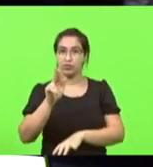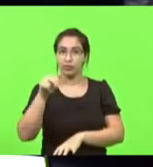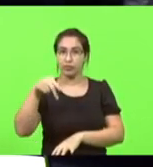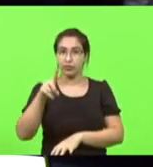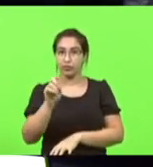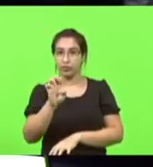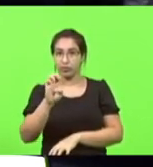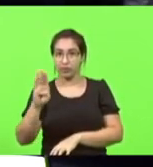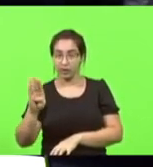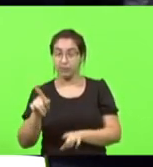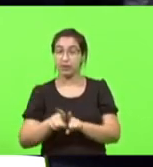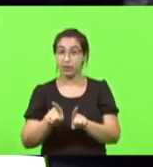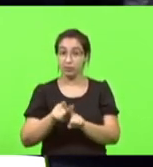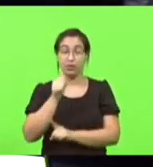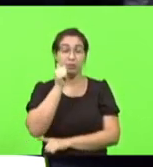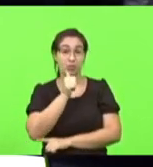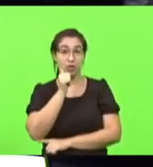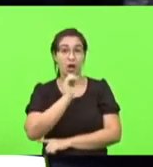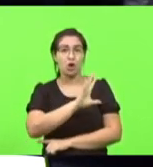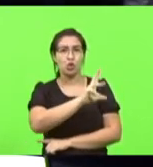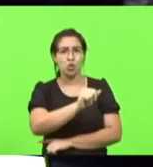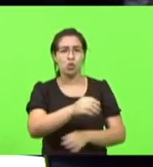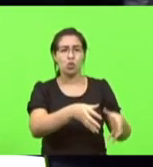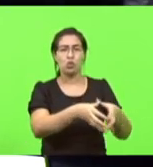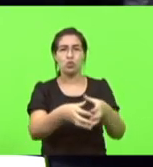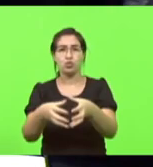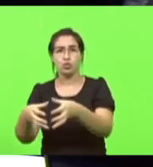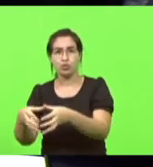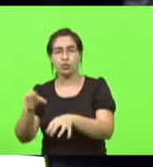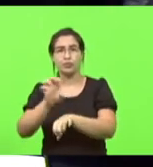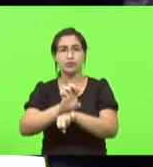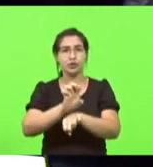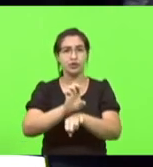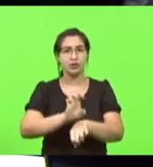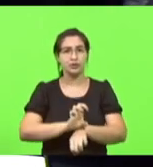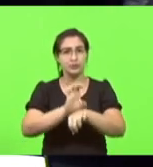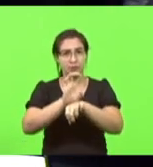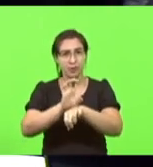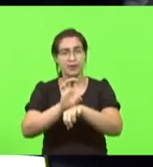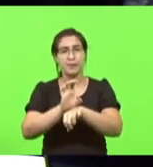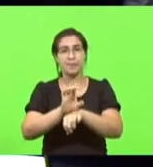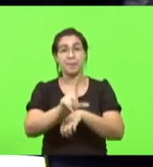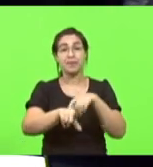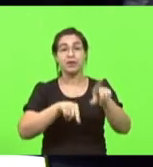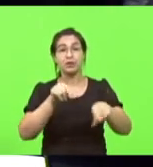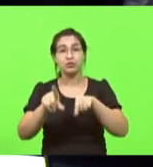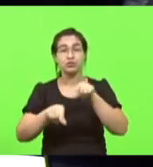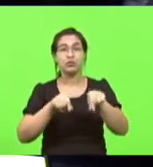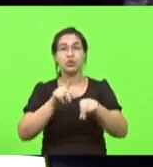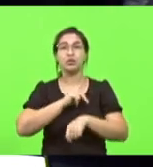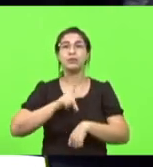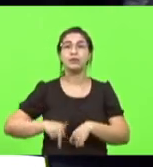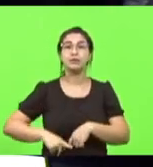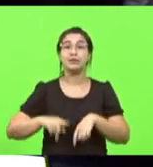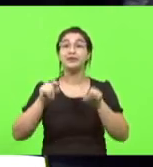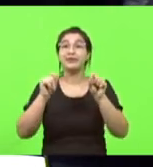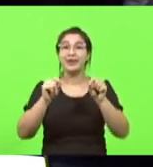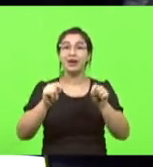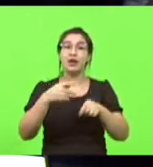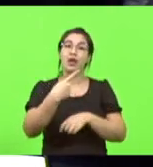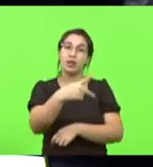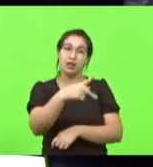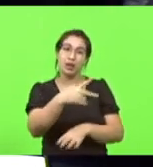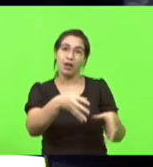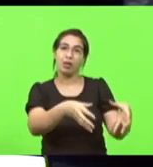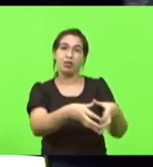mulher. Todos esses conselhos estaduais, a escolha da presidência é feita pelos seus pares, pelos